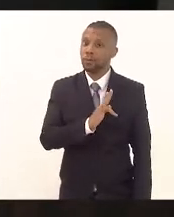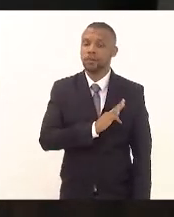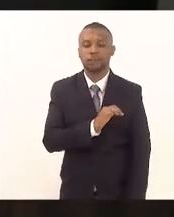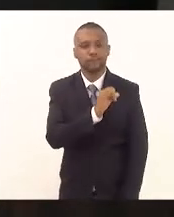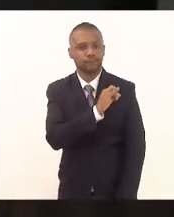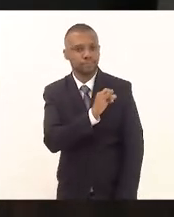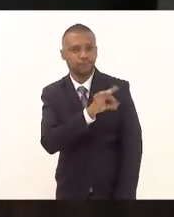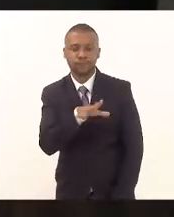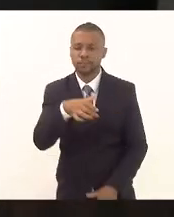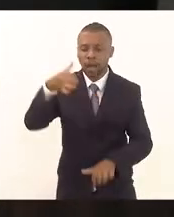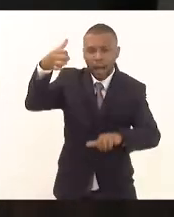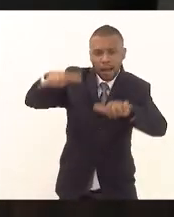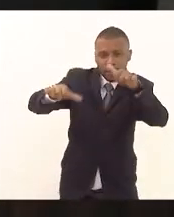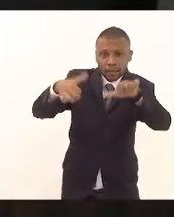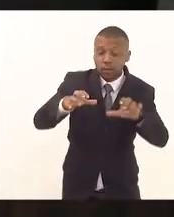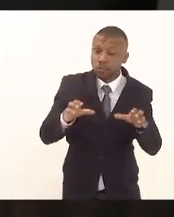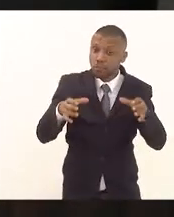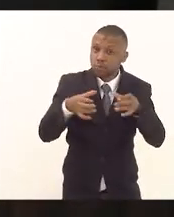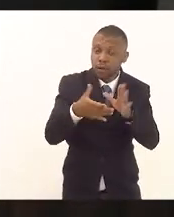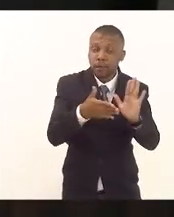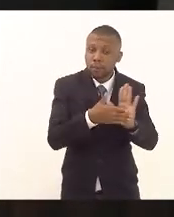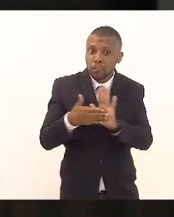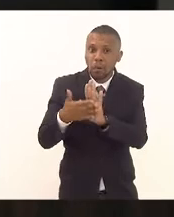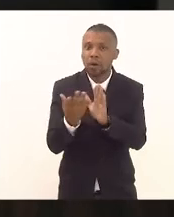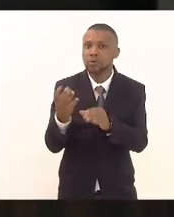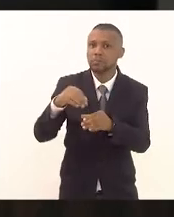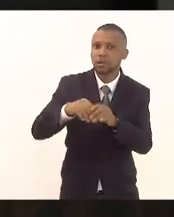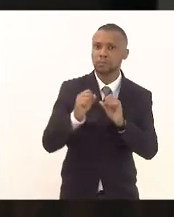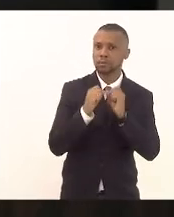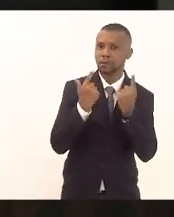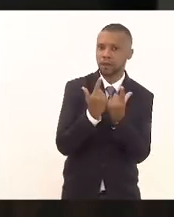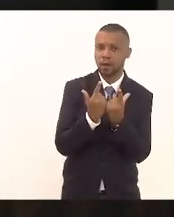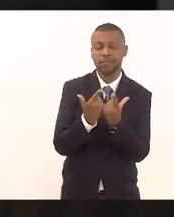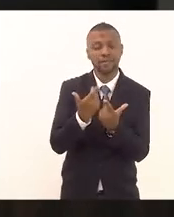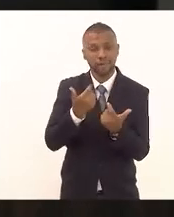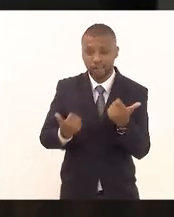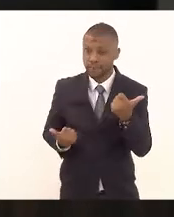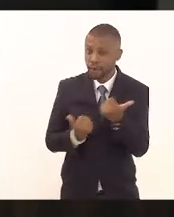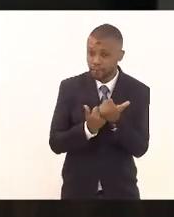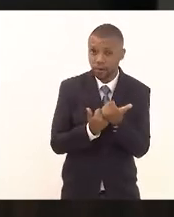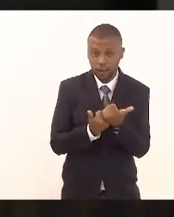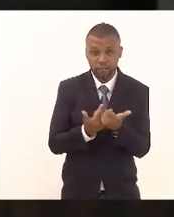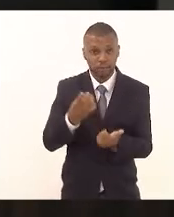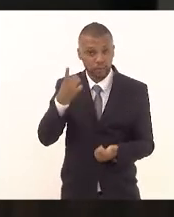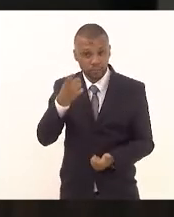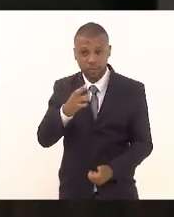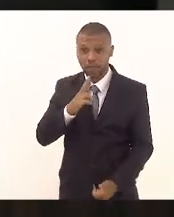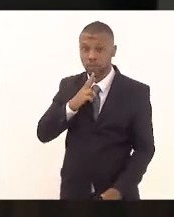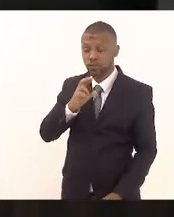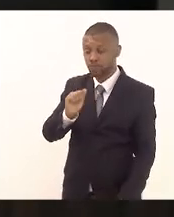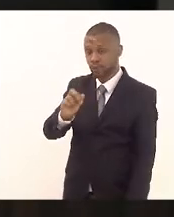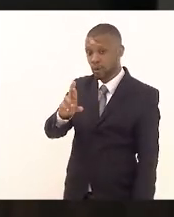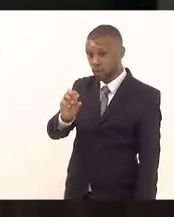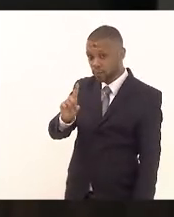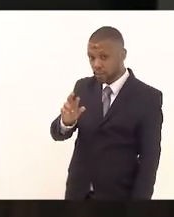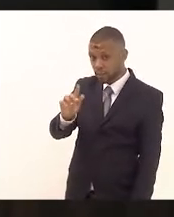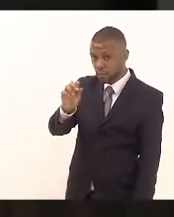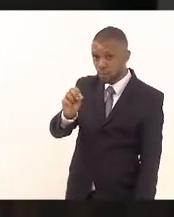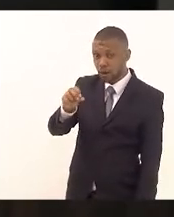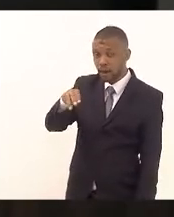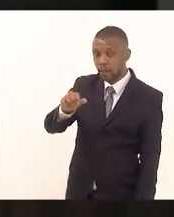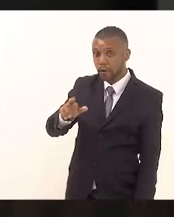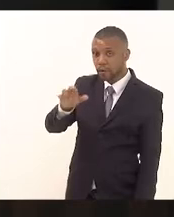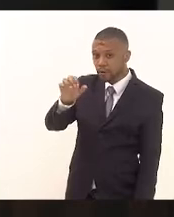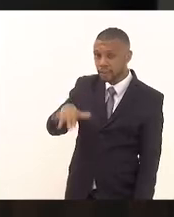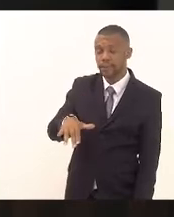da Comissão de Normas Internas e Proporções Externas, favorável, relator deputado Rodrigo Amorim. Em discussão, não havendo que queira discutir, encerra a discussão,